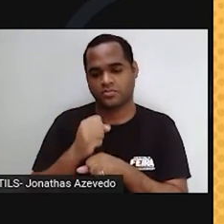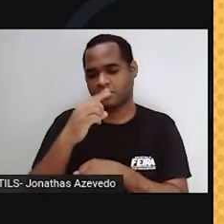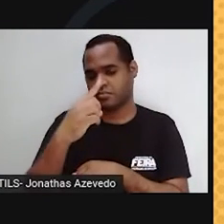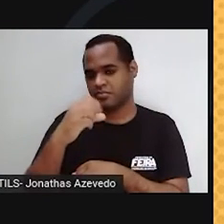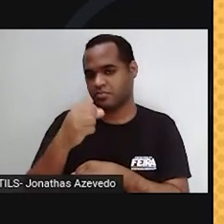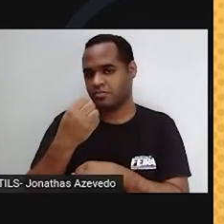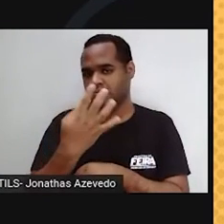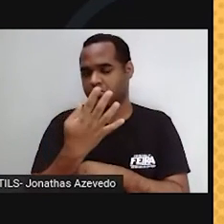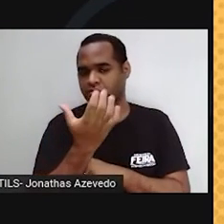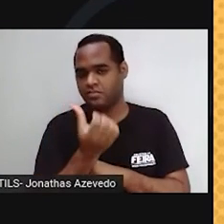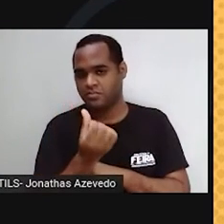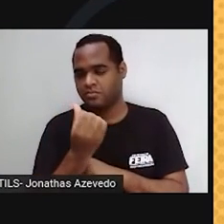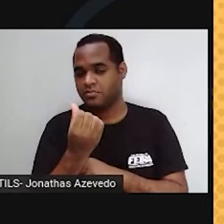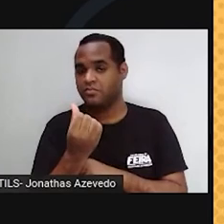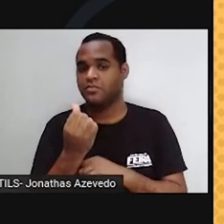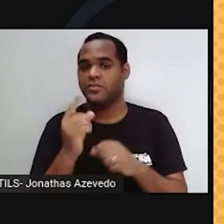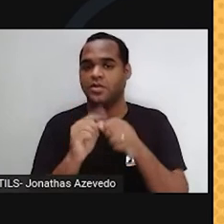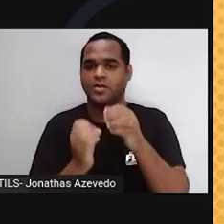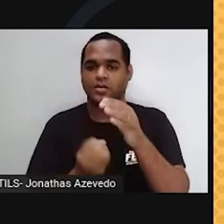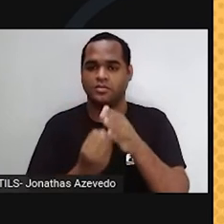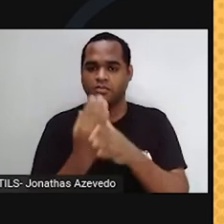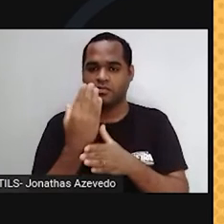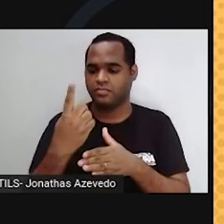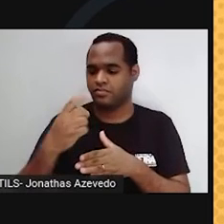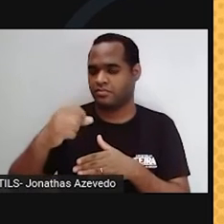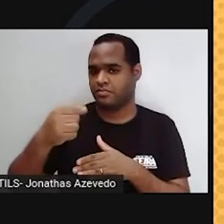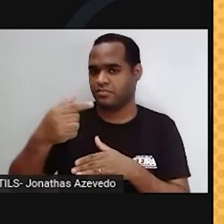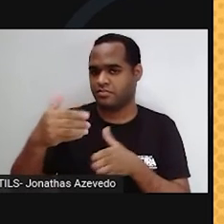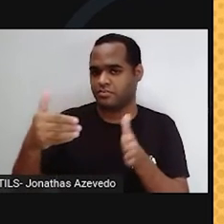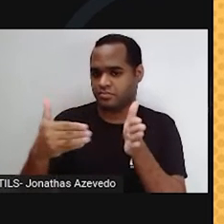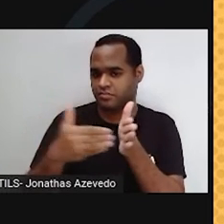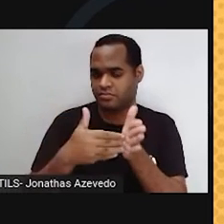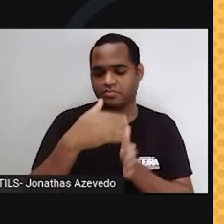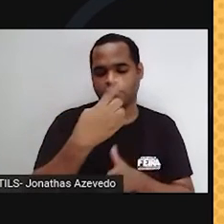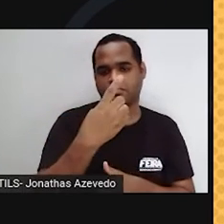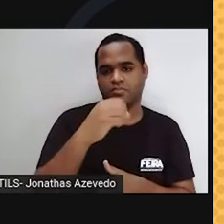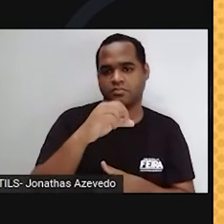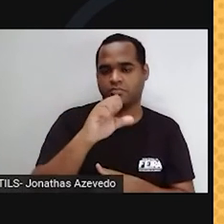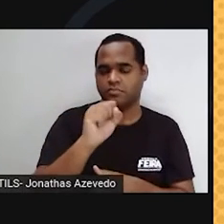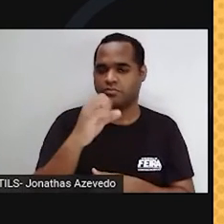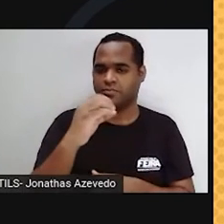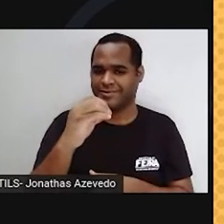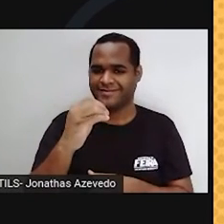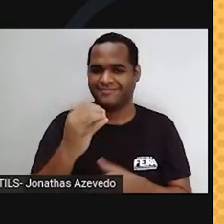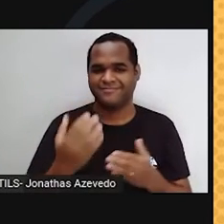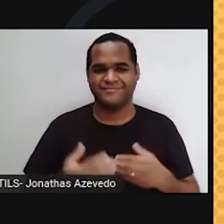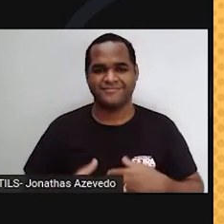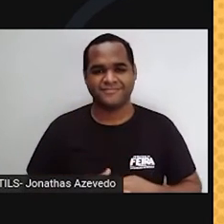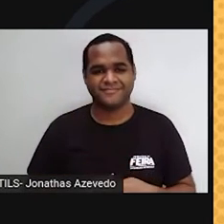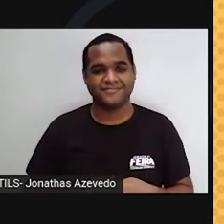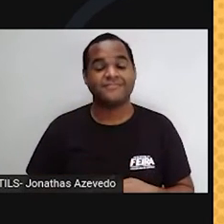1946 e foi construído entre os anos de 1970 e 80.